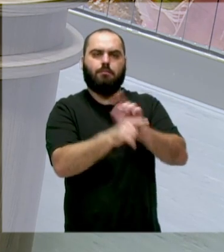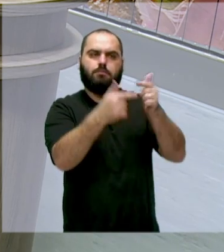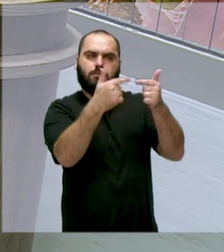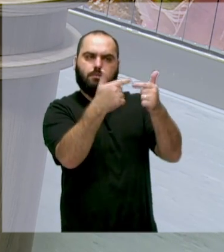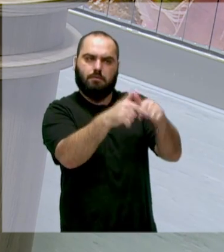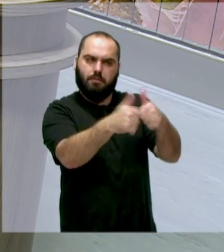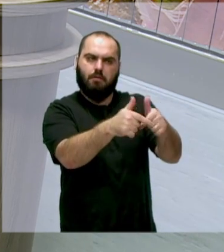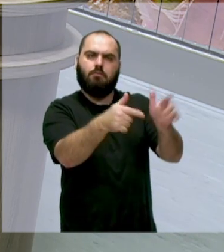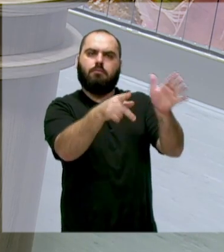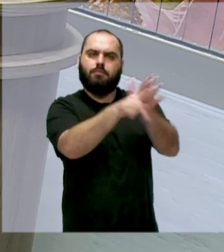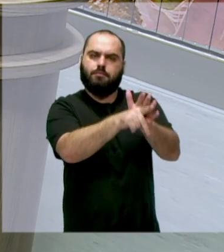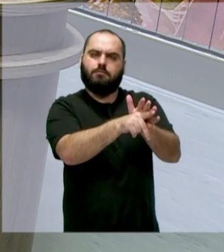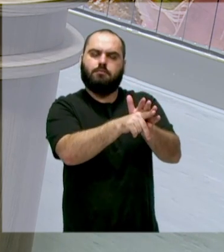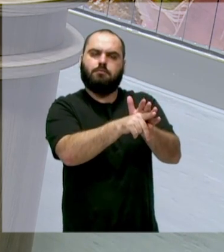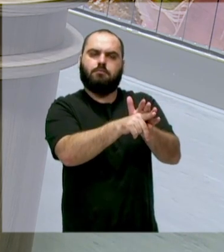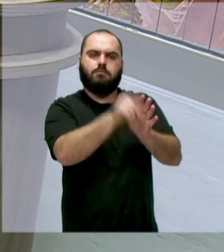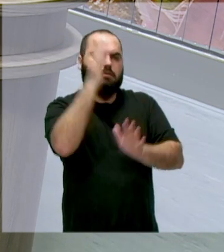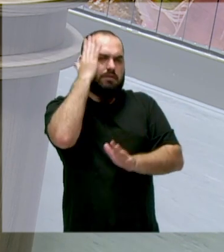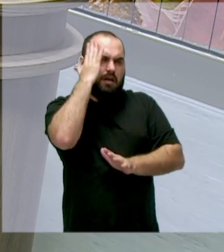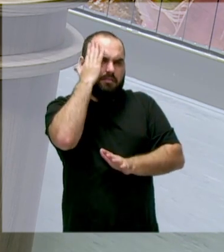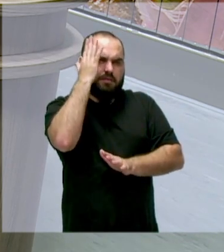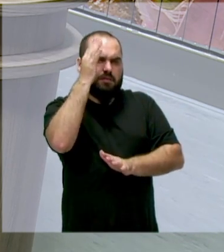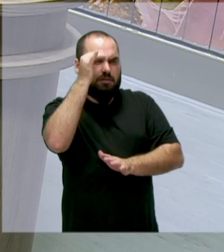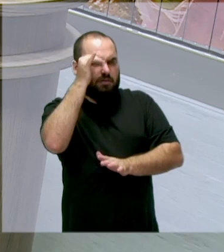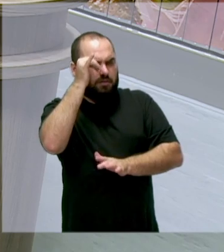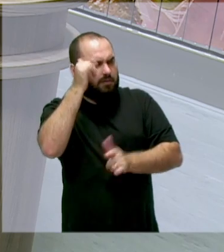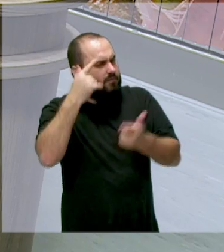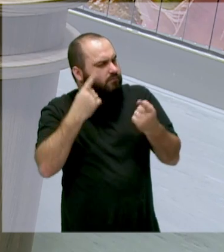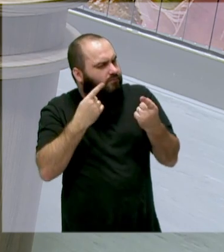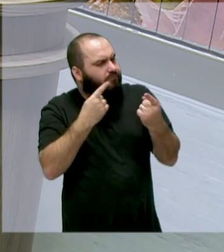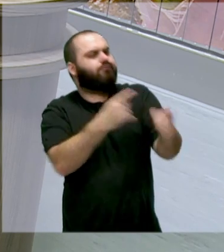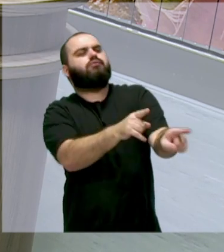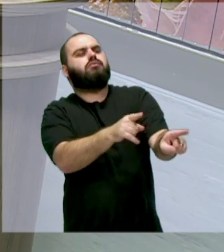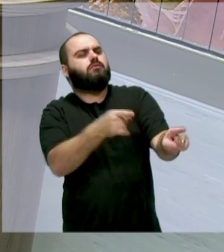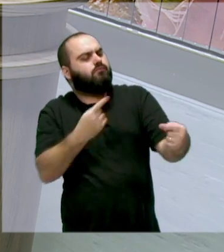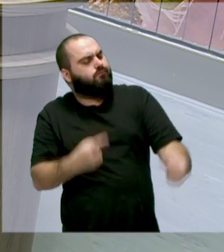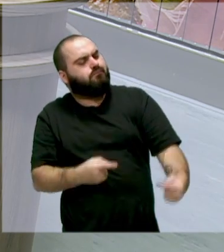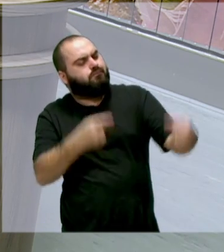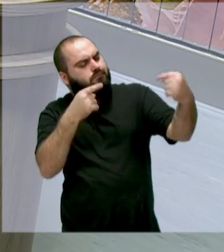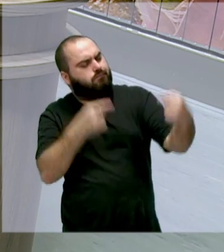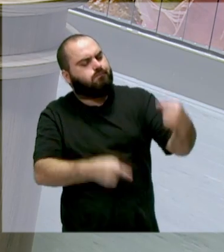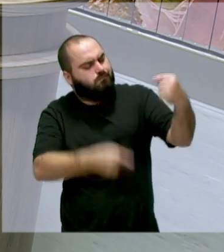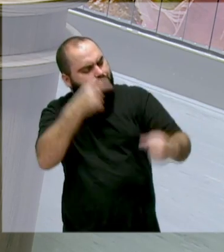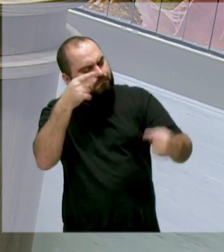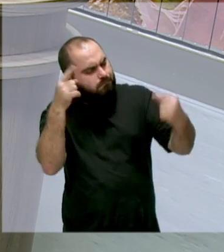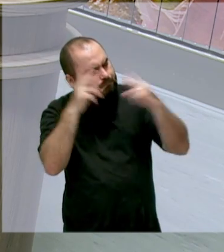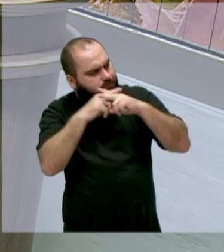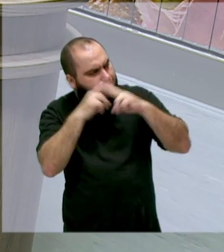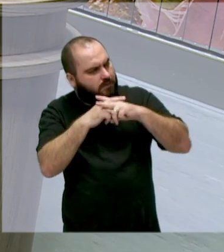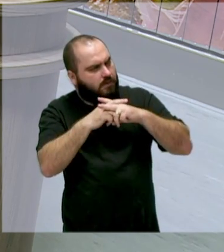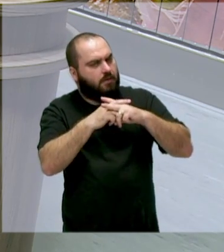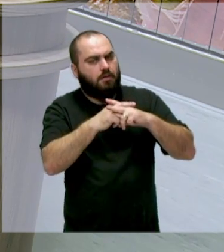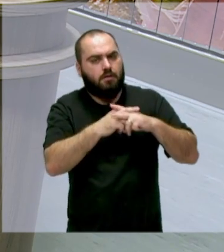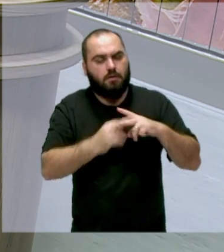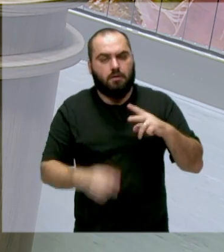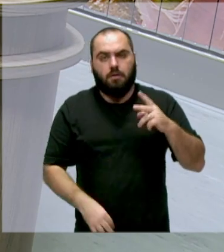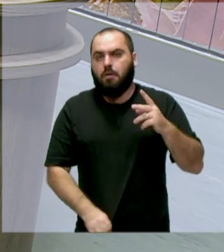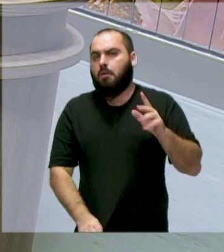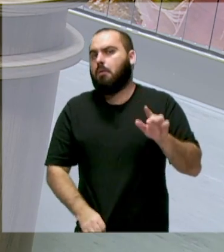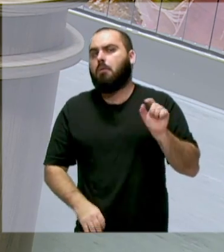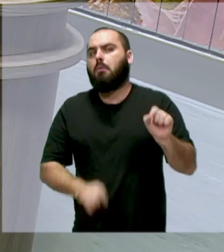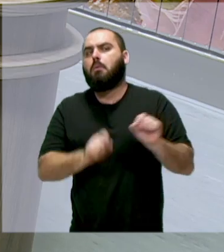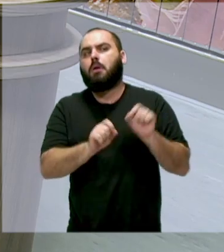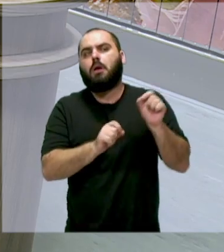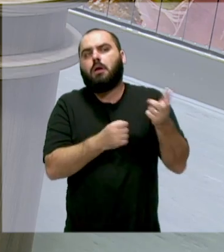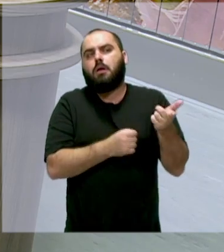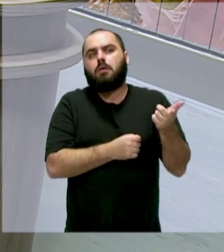pontuais, ações de guerra mesmo contra esse mosquito, o que Itajaí está fazendo? Está pensando em reativar Fumacê, por exemplo, que são aqueles